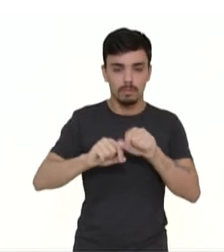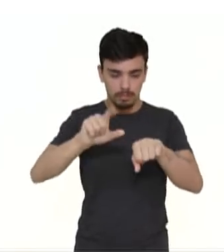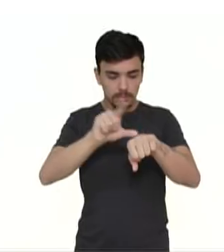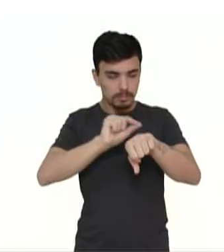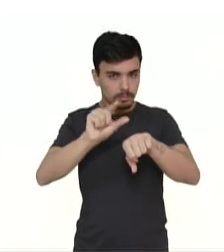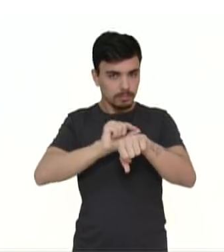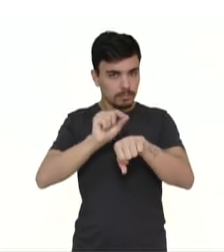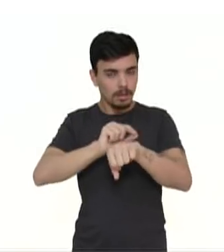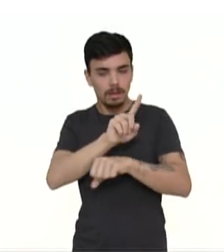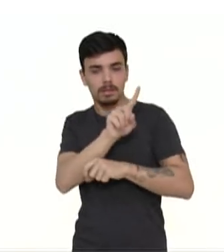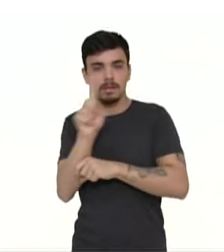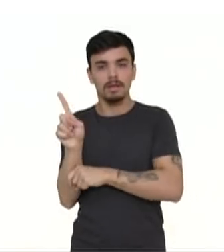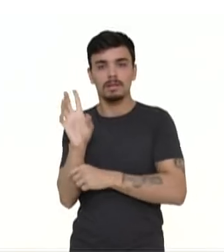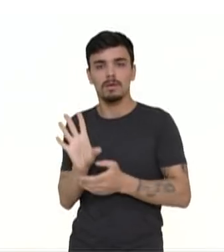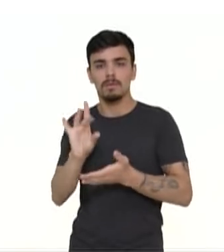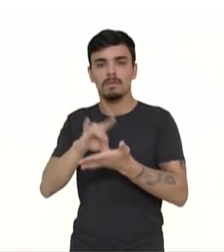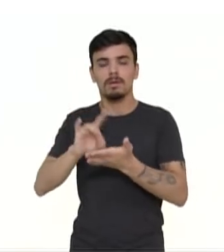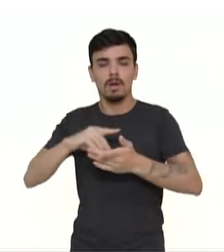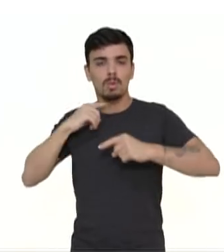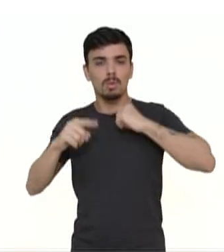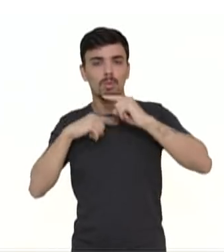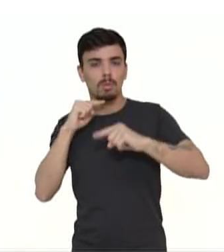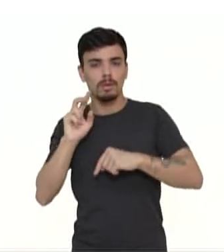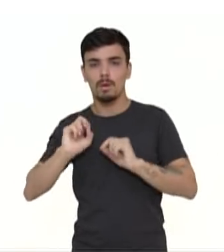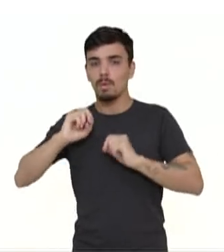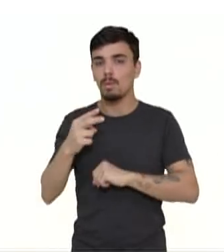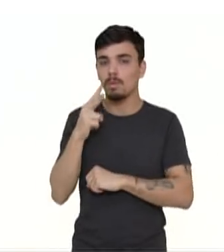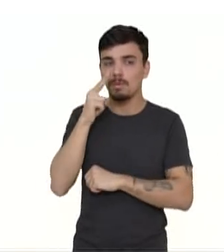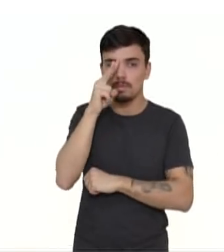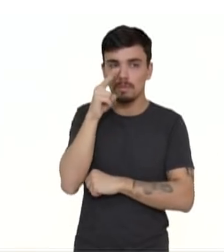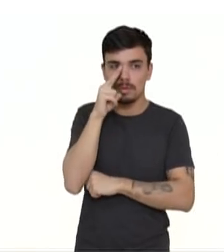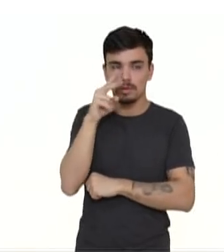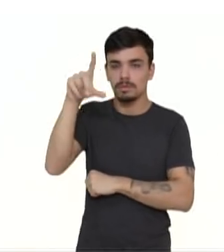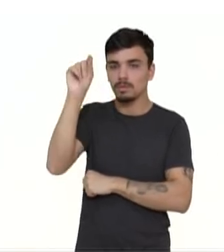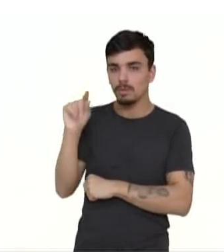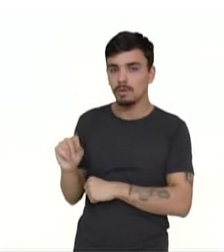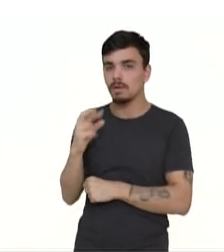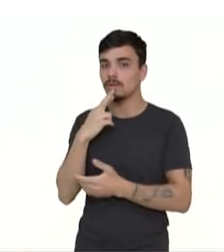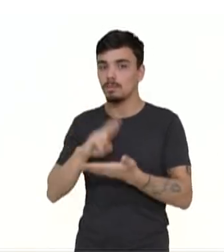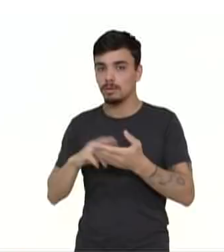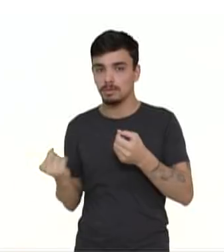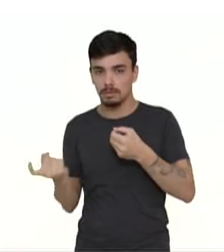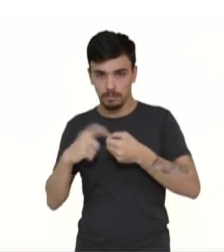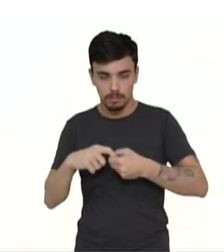de negação, afirmação, dúvida ou intensidade. Assinalem uma das alternativas lá.